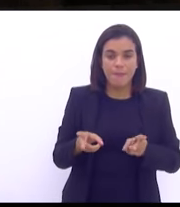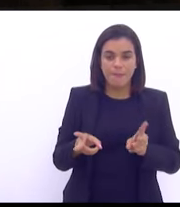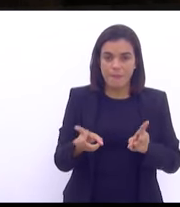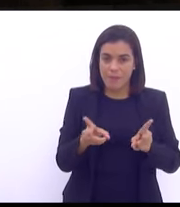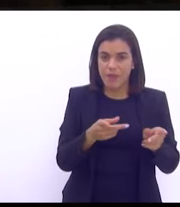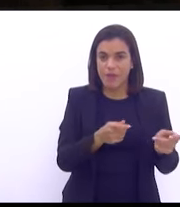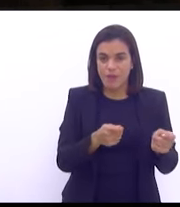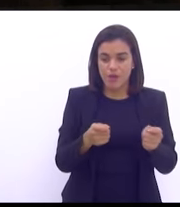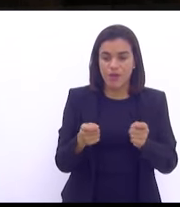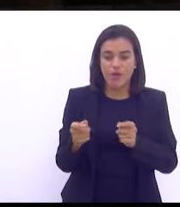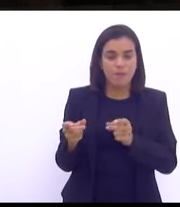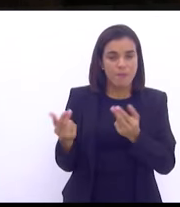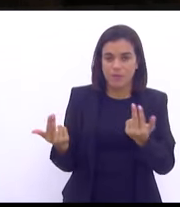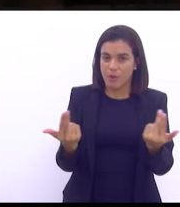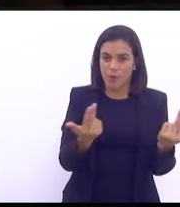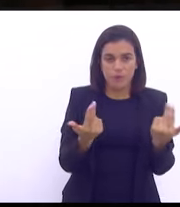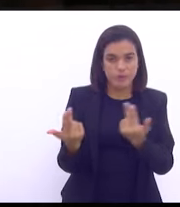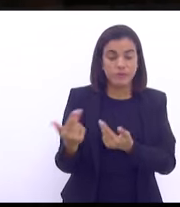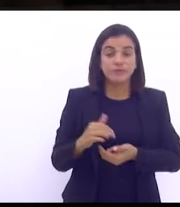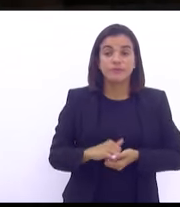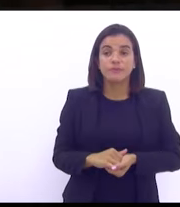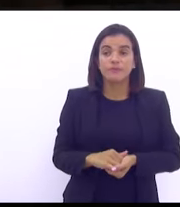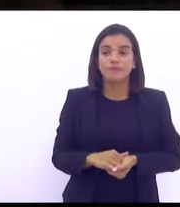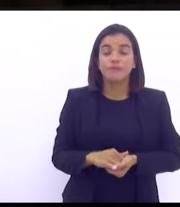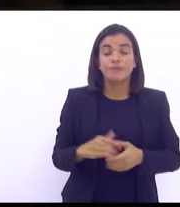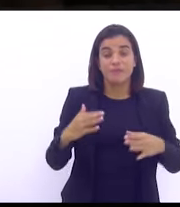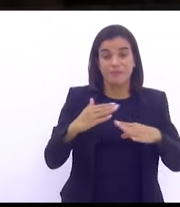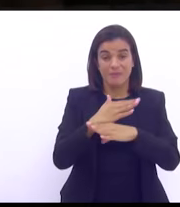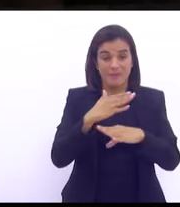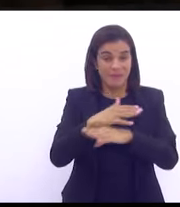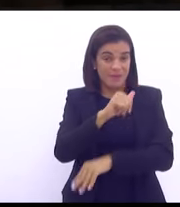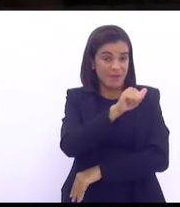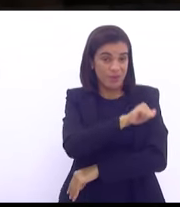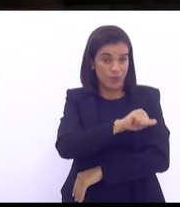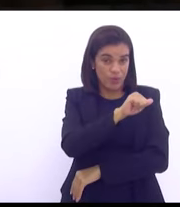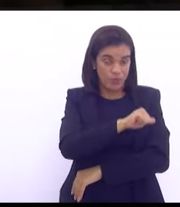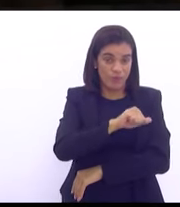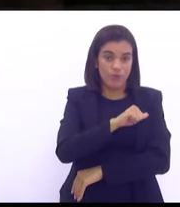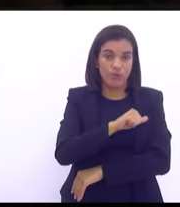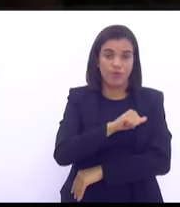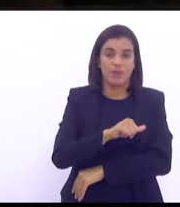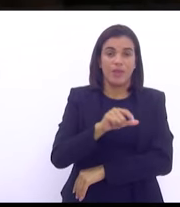Na cidade do Rio de Janeiro, a Light